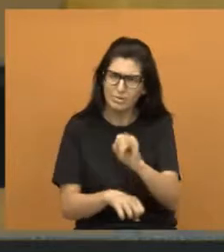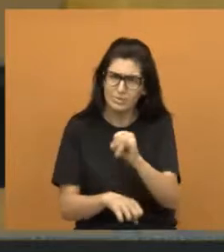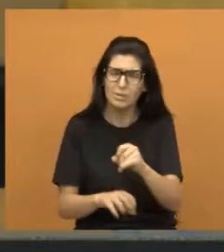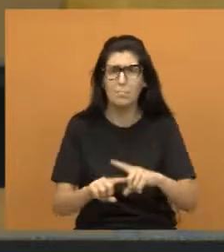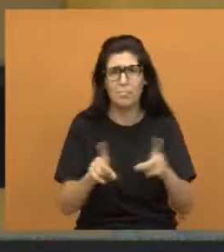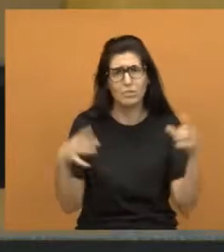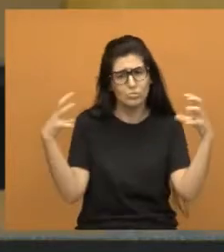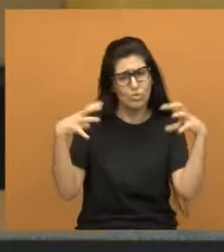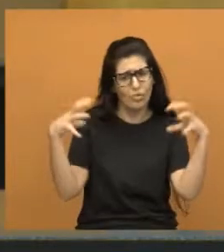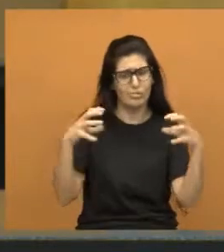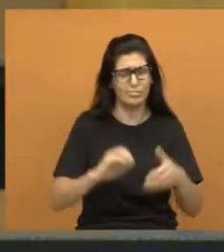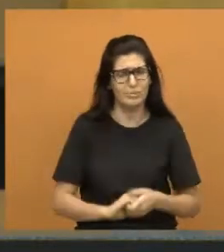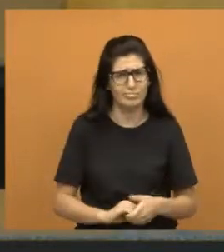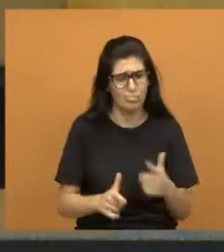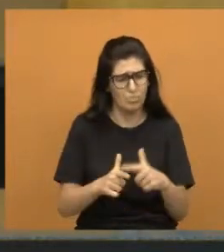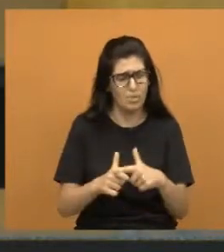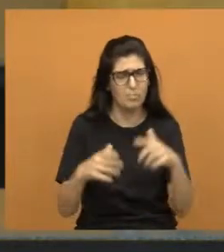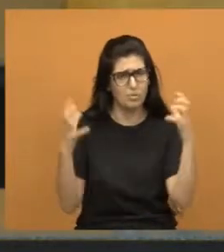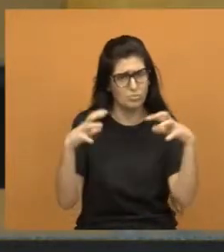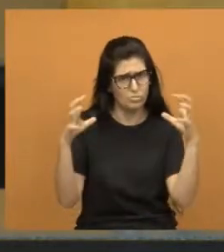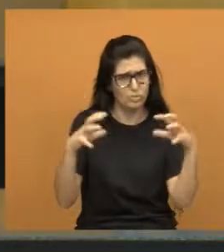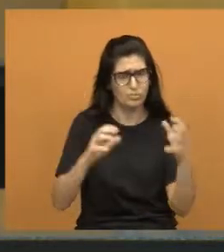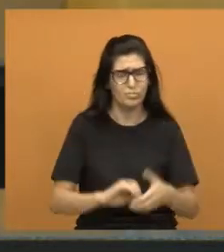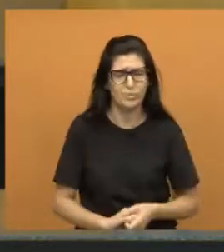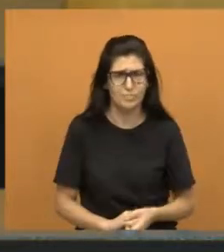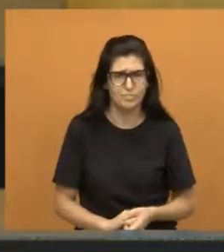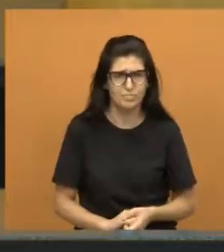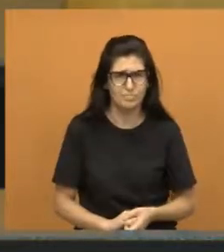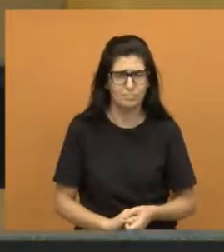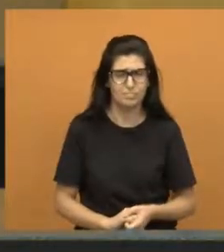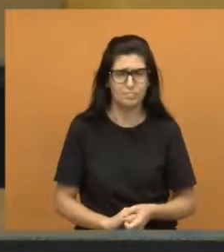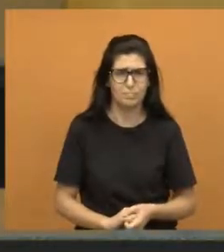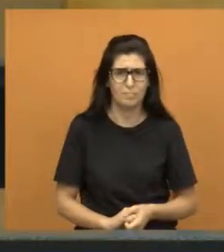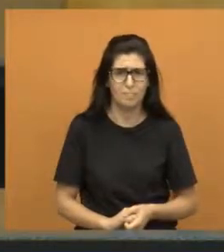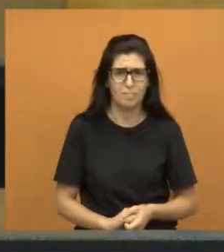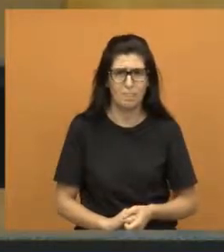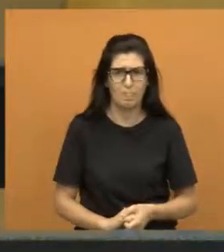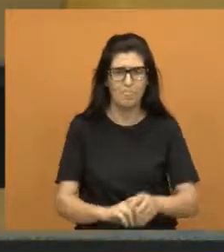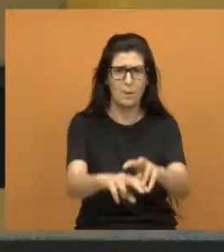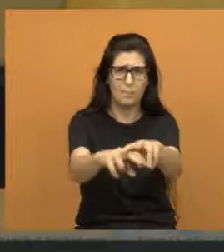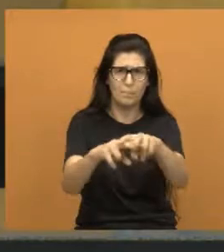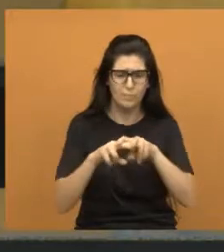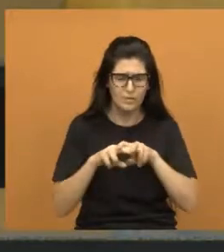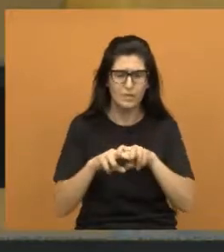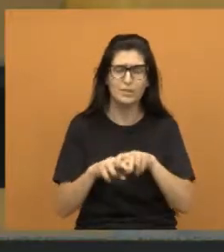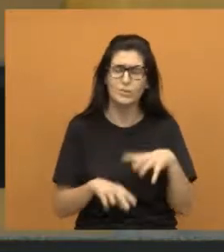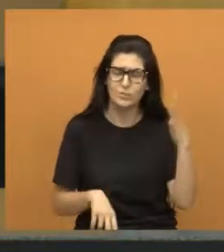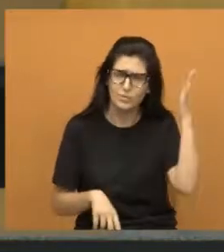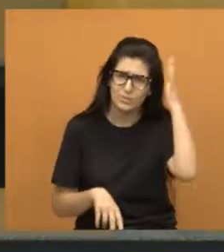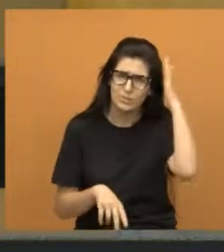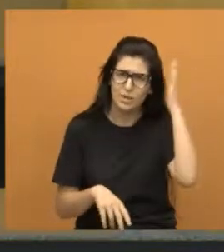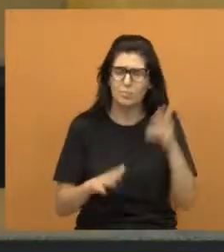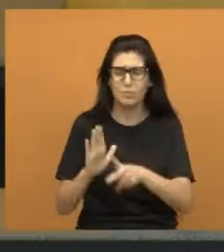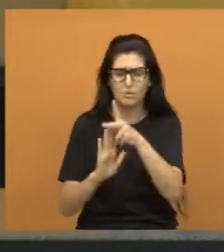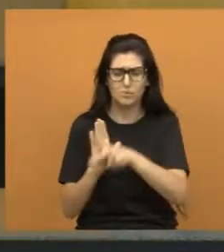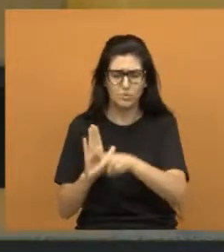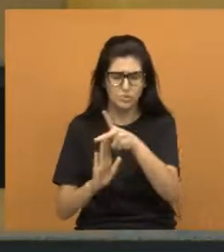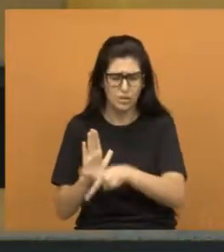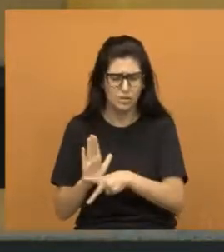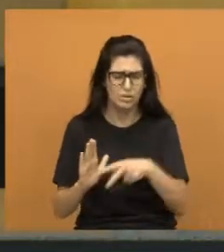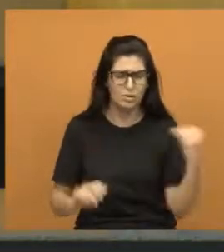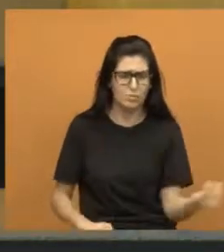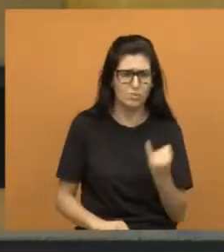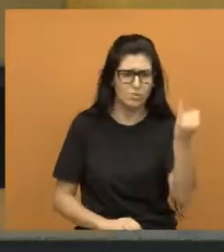aterro sanitário. Né? Então, nesse sentido, é louvável o projeto, eu acho que